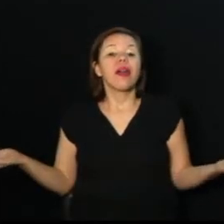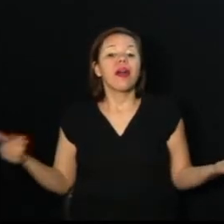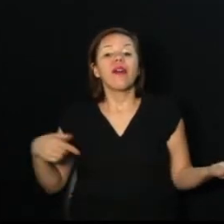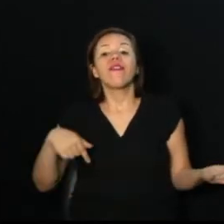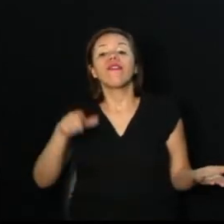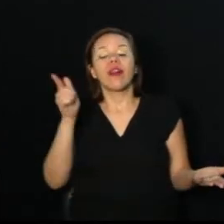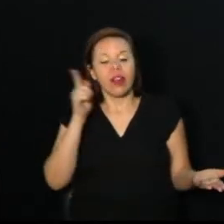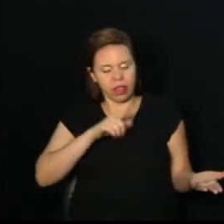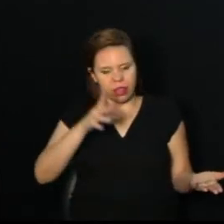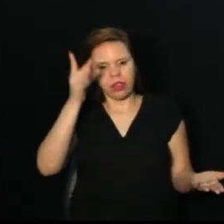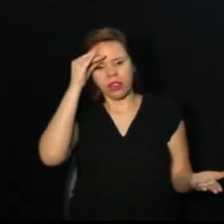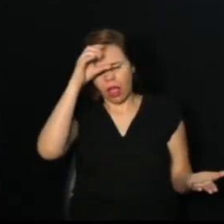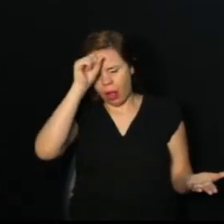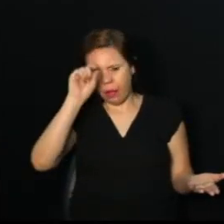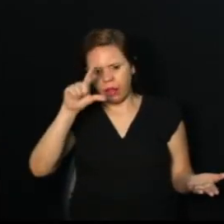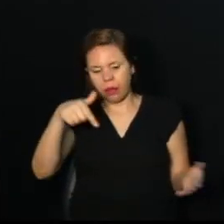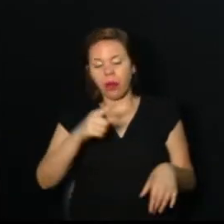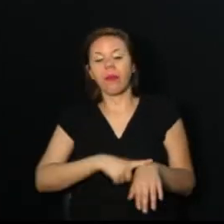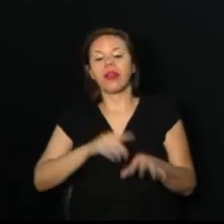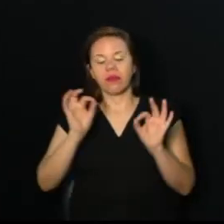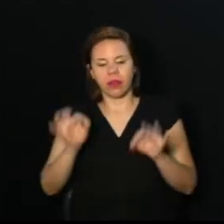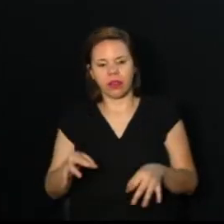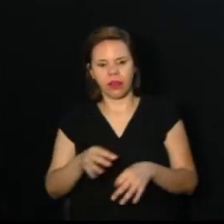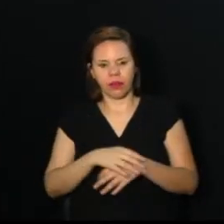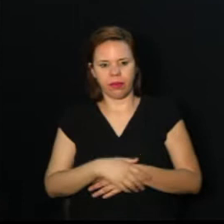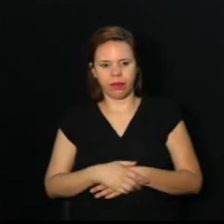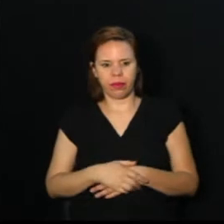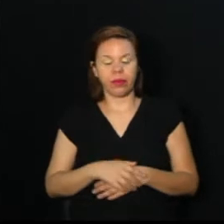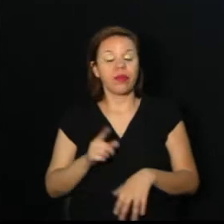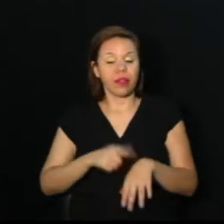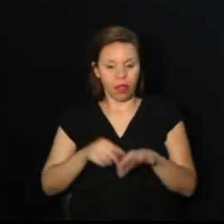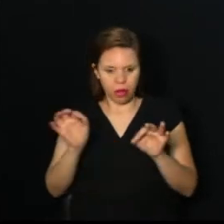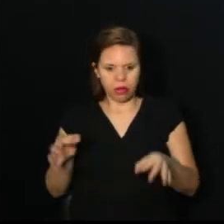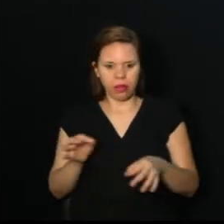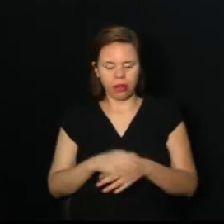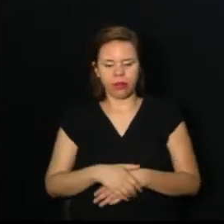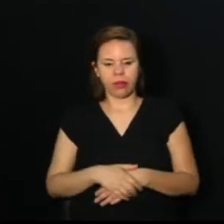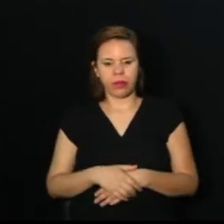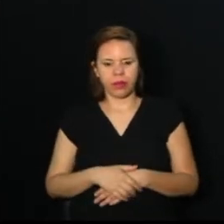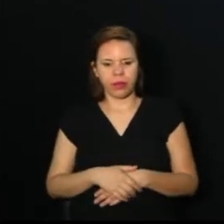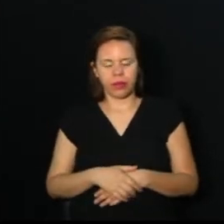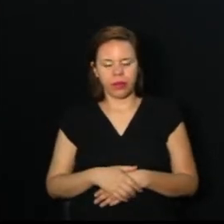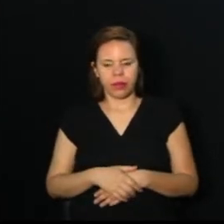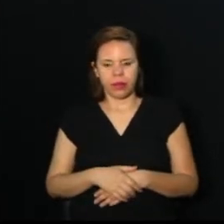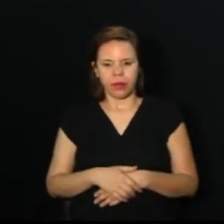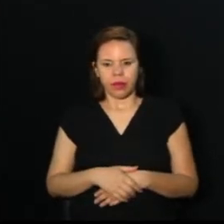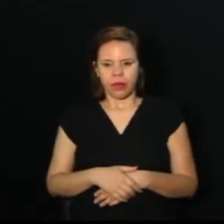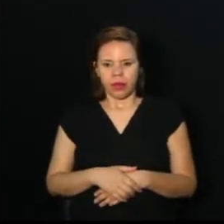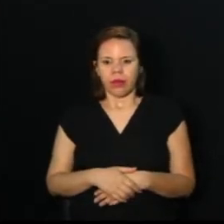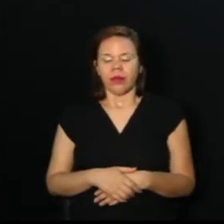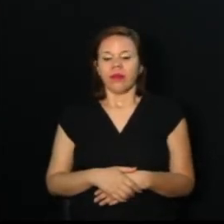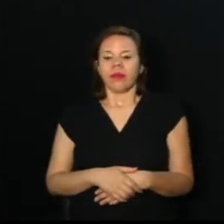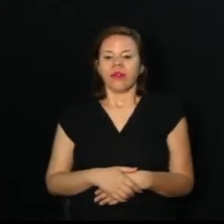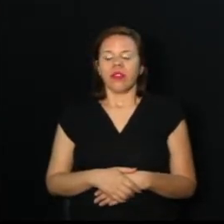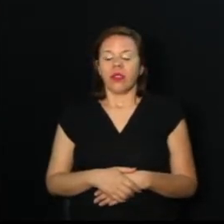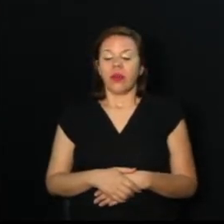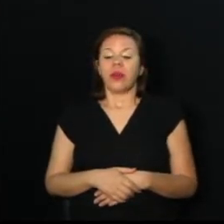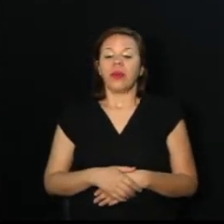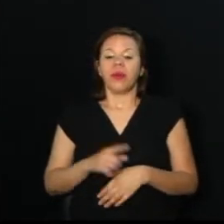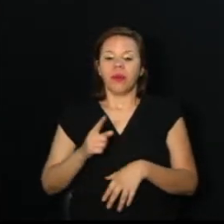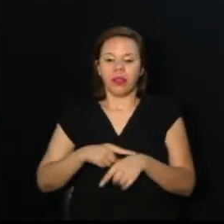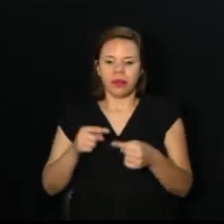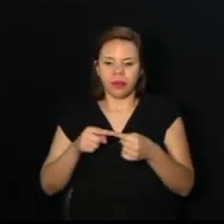vai saber no momento certo, na hora certa, naquele exato